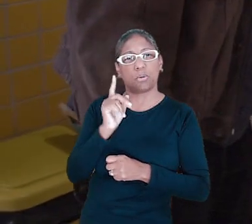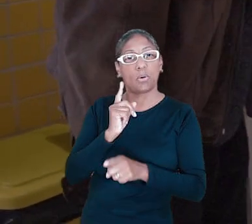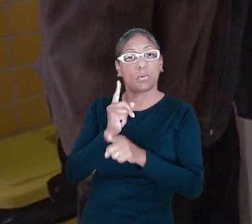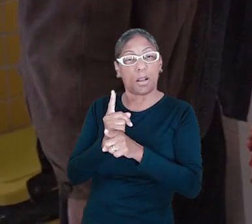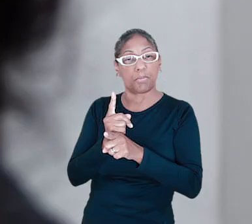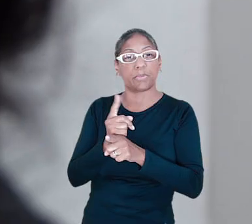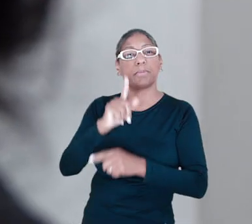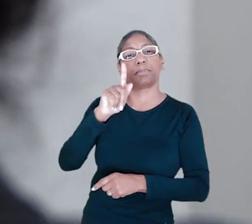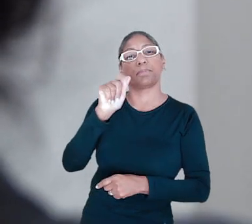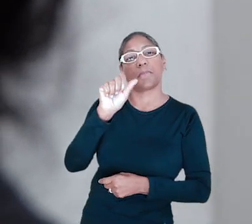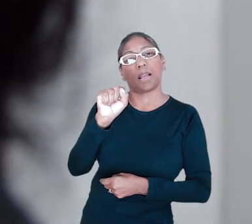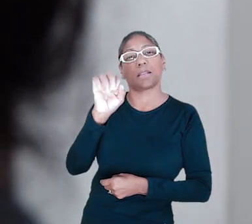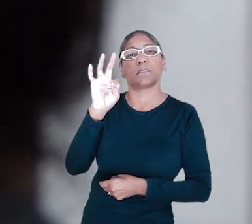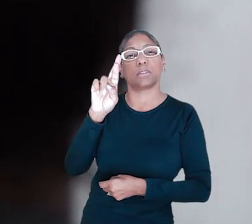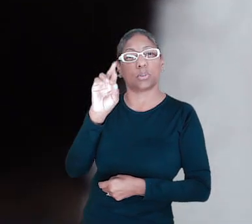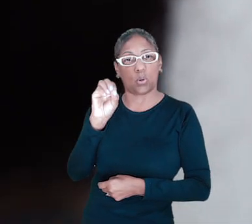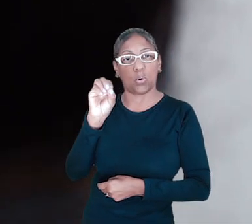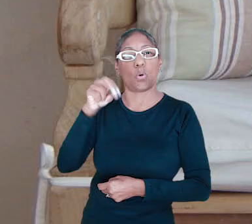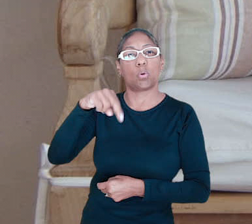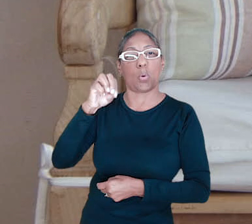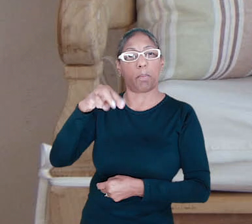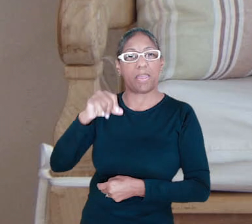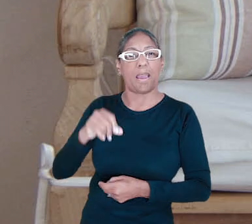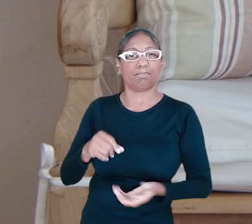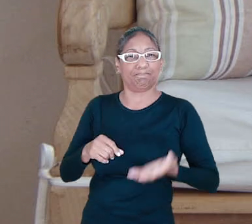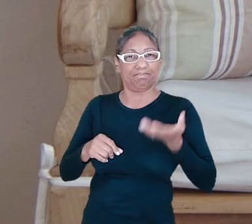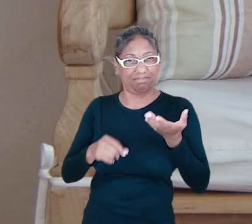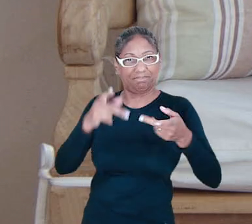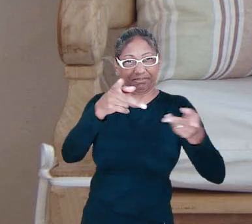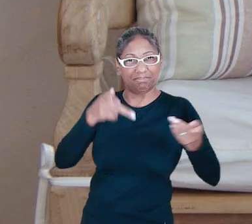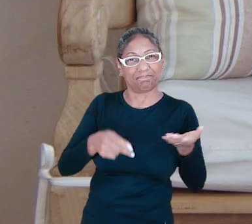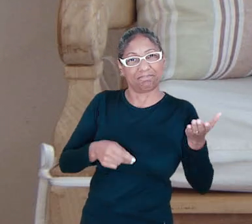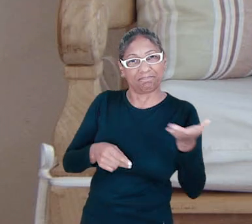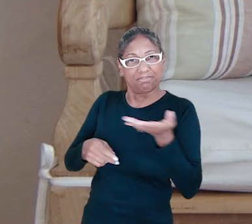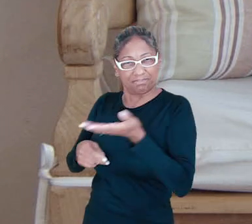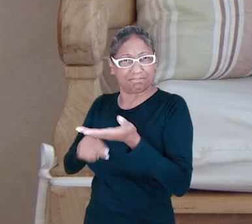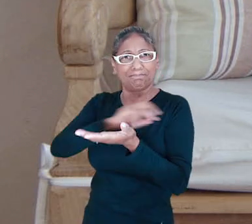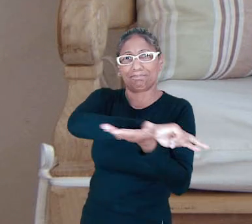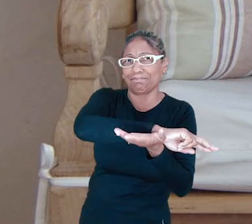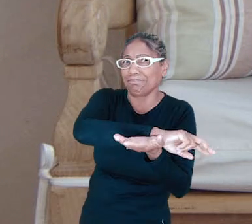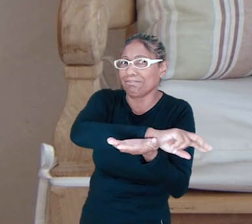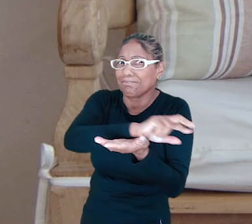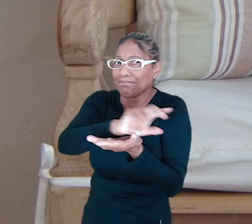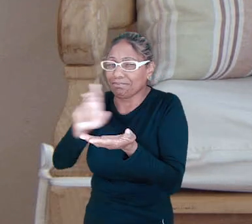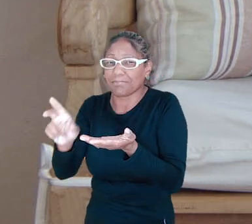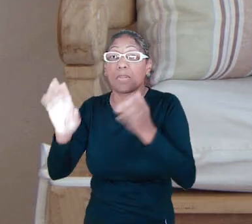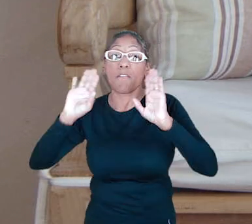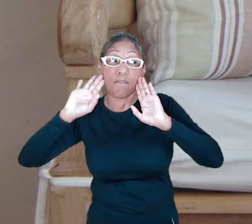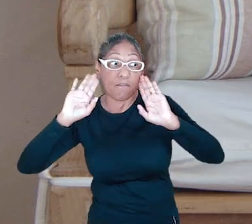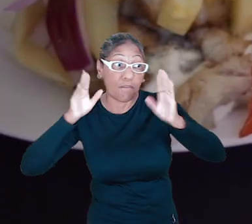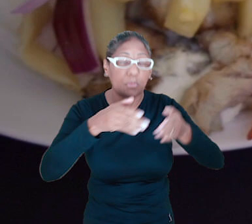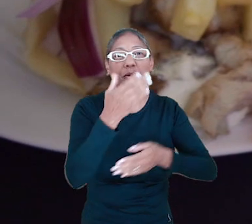gastronômicas, porque a gente entende gastronomia como cultura e dentro do Bom Retiro, a riqueza cultural do bairro está